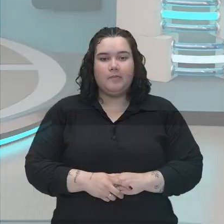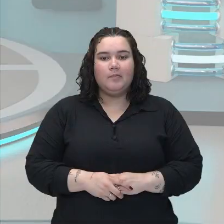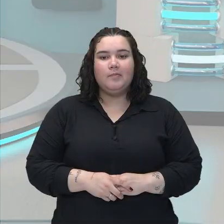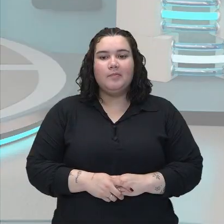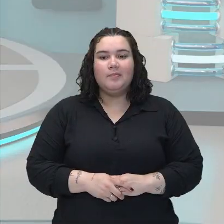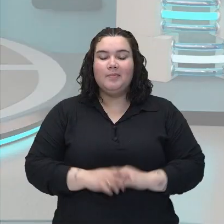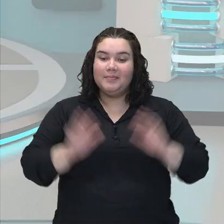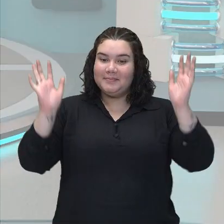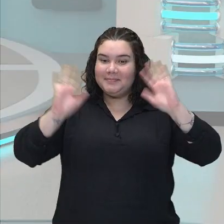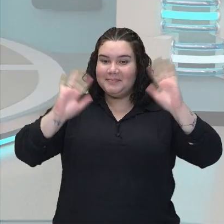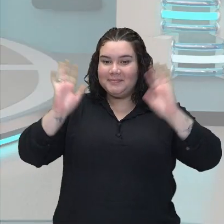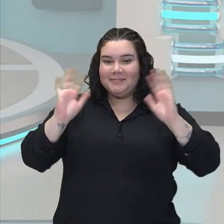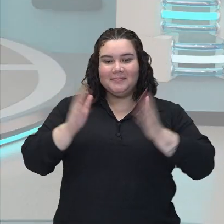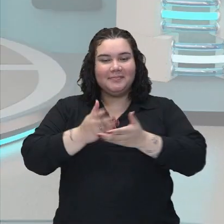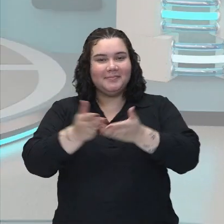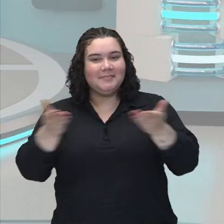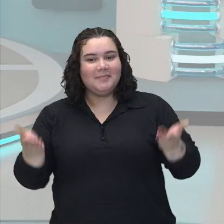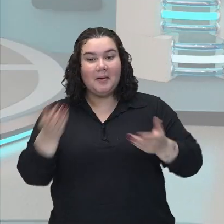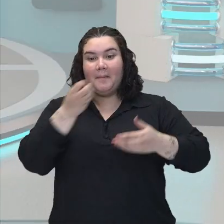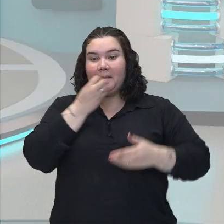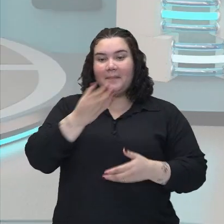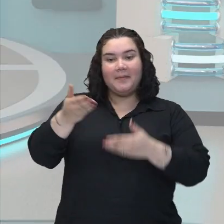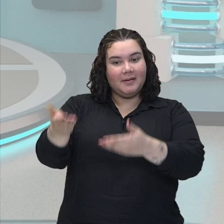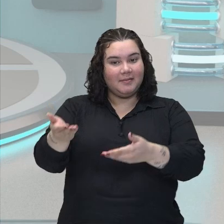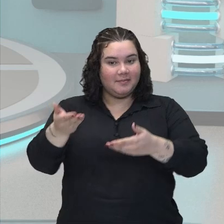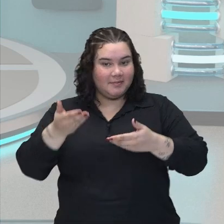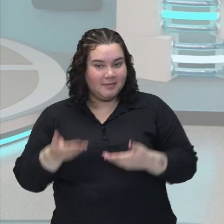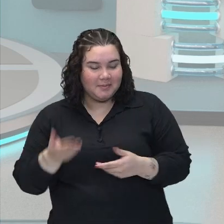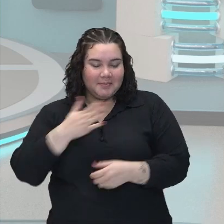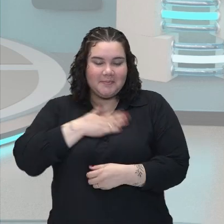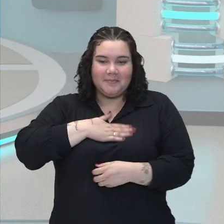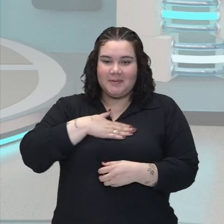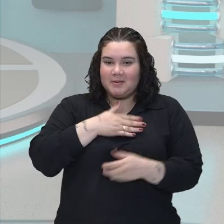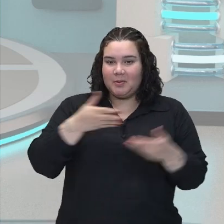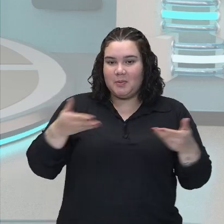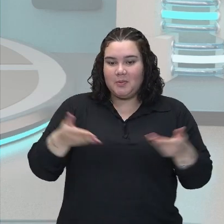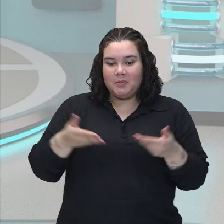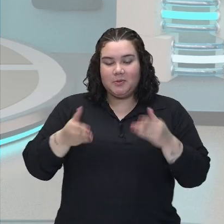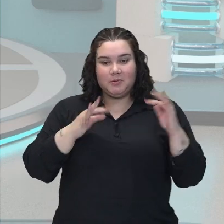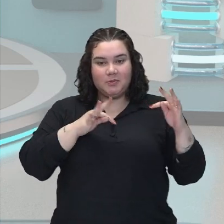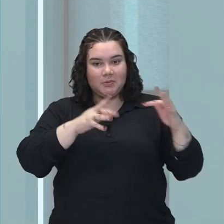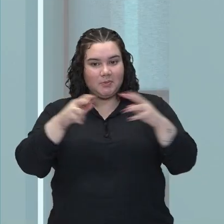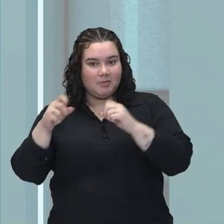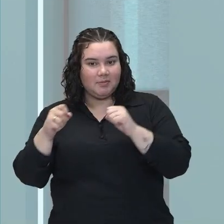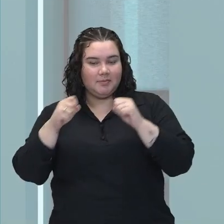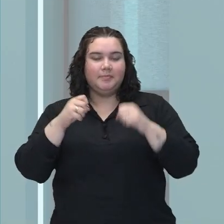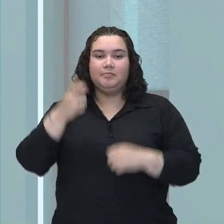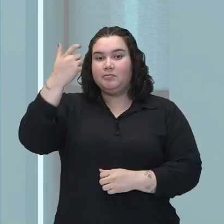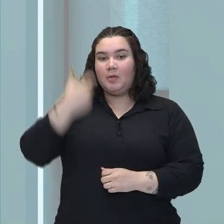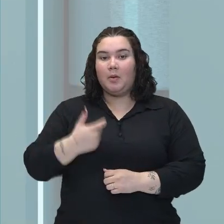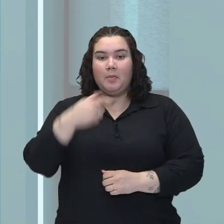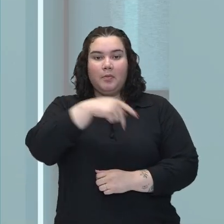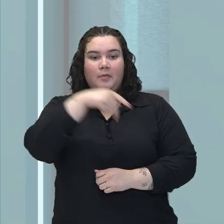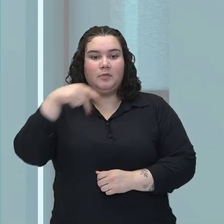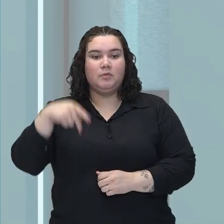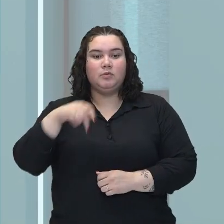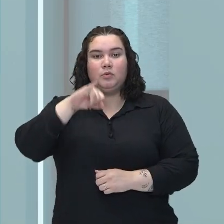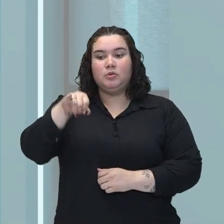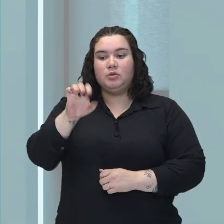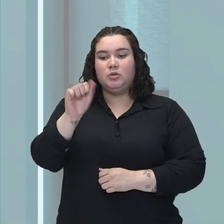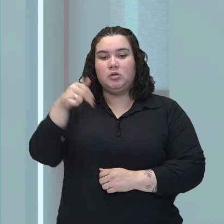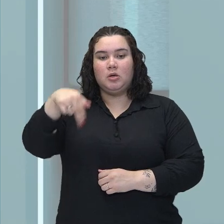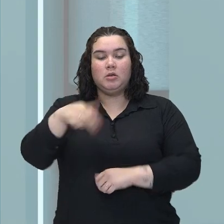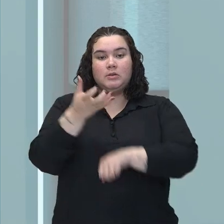Olá, olá! Sejam todos muito bem-vindos. É um prazer ter todos vocês aqui. Eu sou o professor Jean Torres, do componente